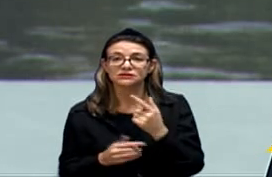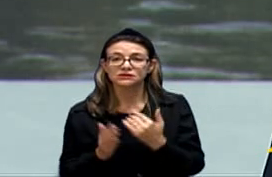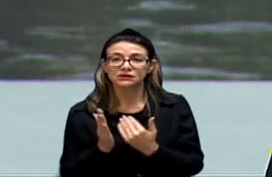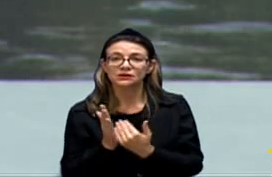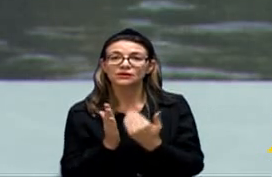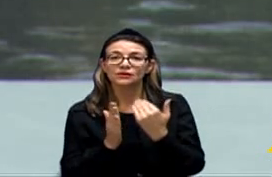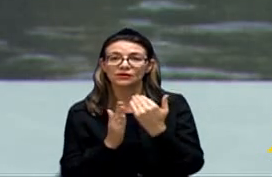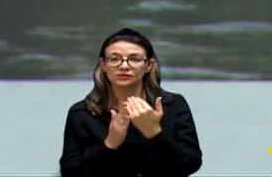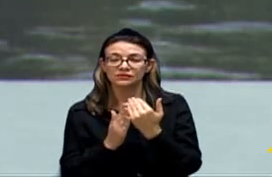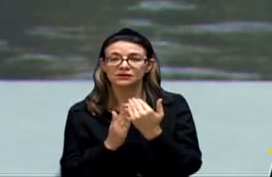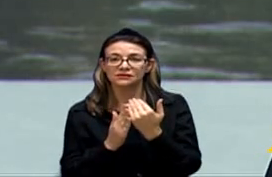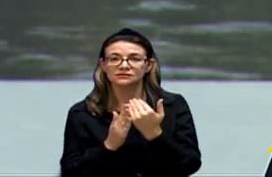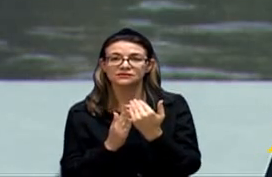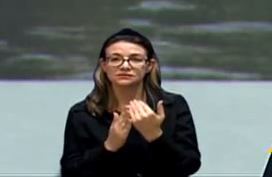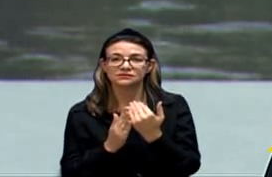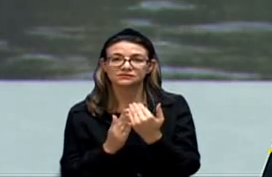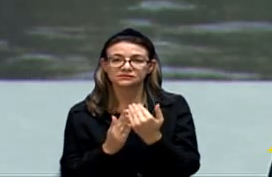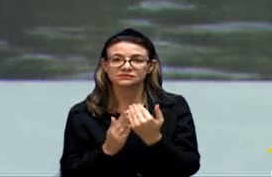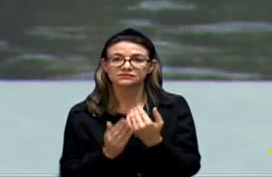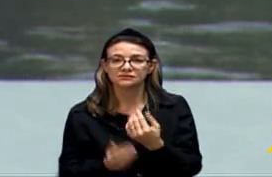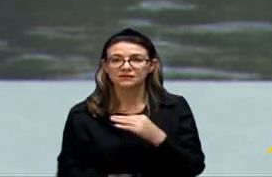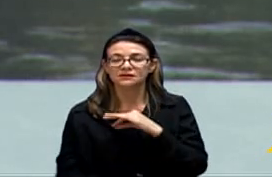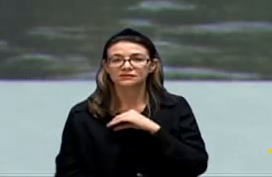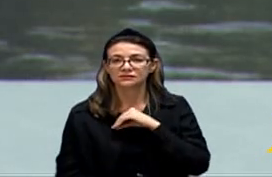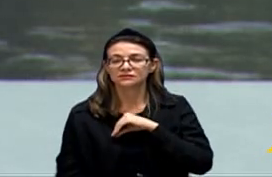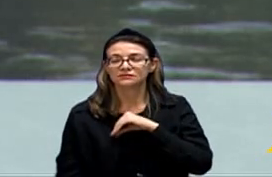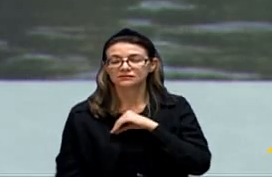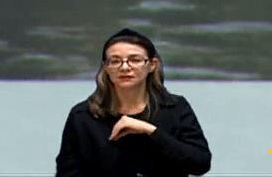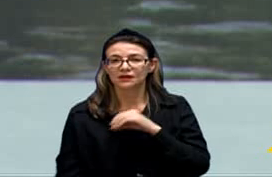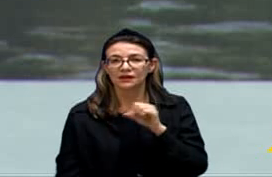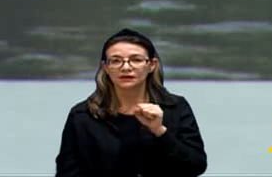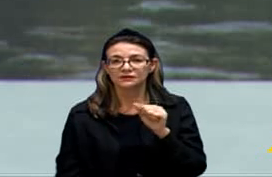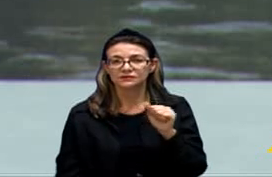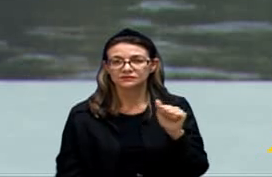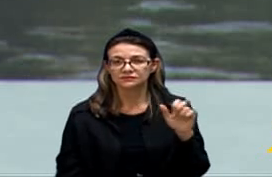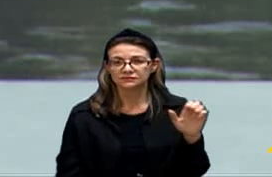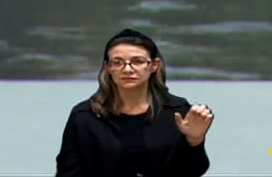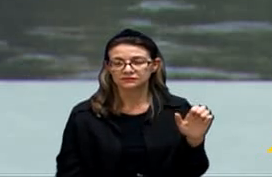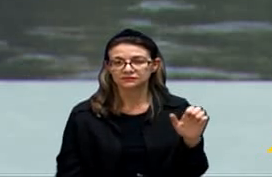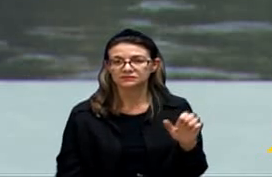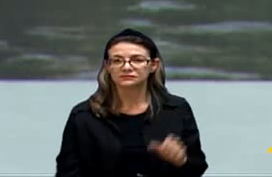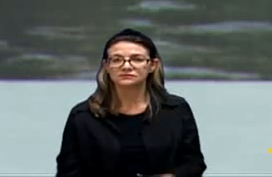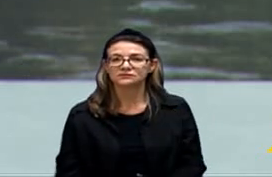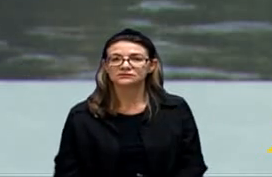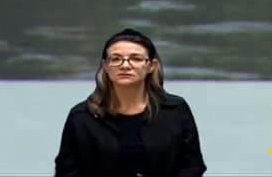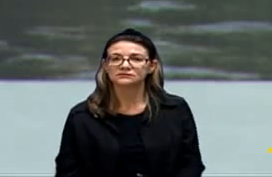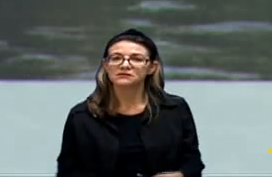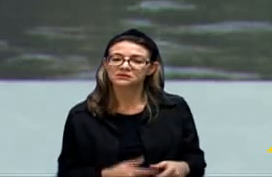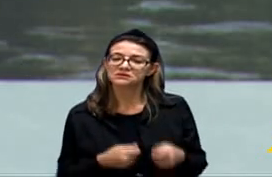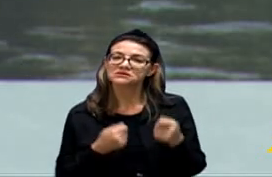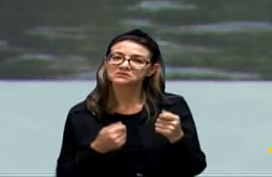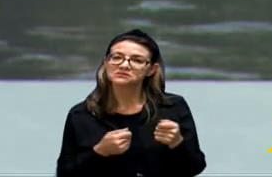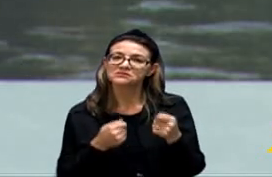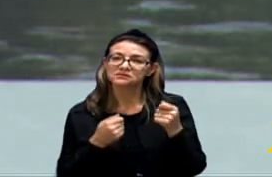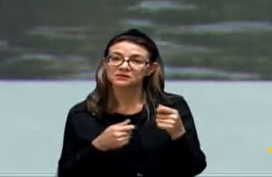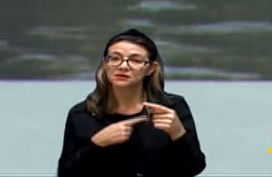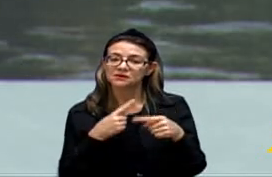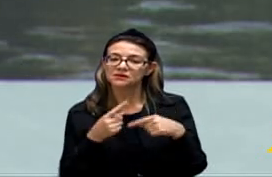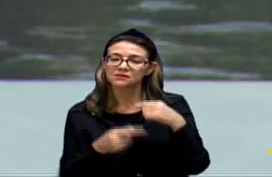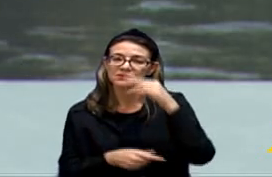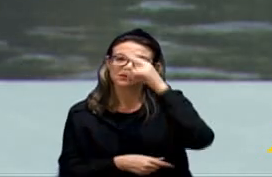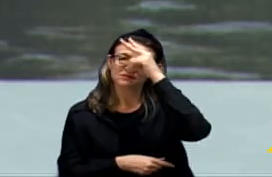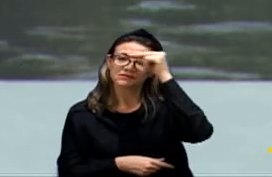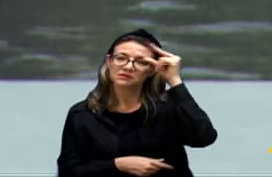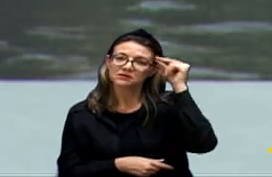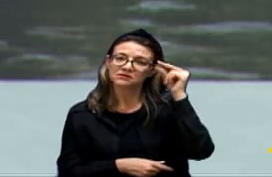vale a pena provocar e a prefeitura e ver o que é bom pro município eu peço